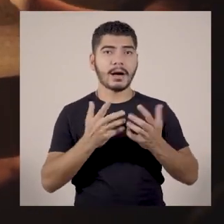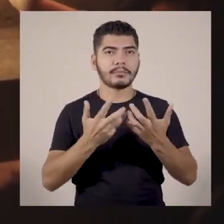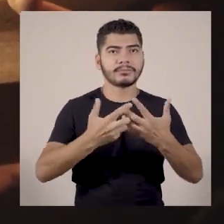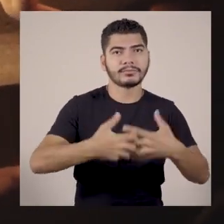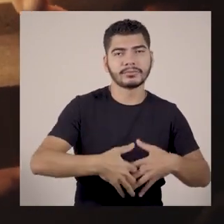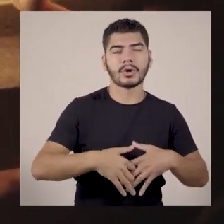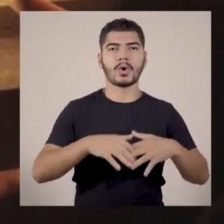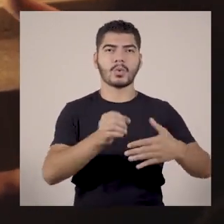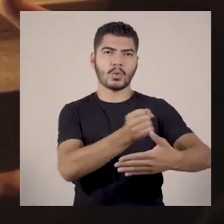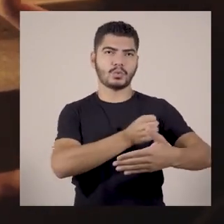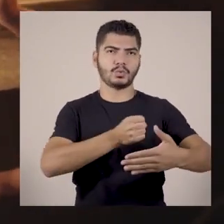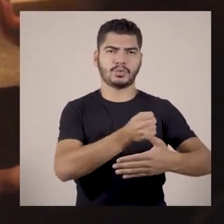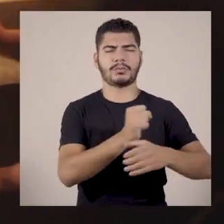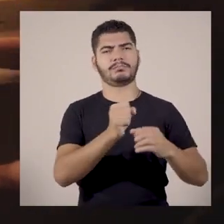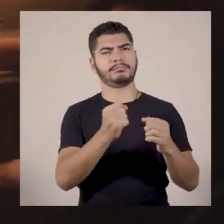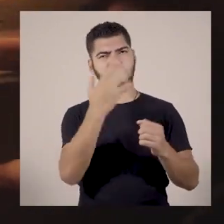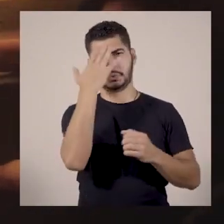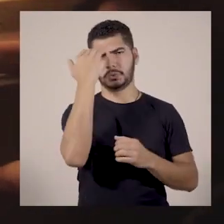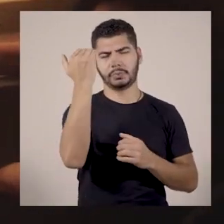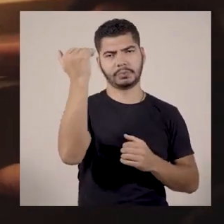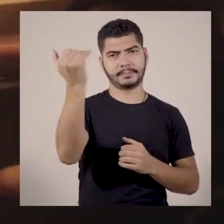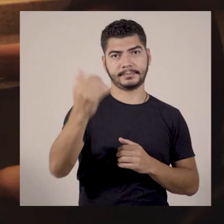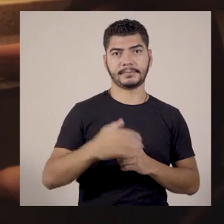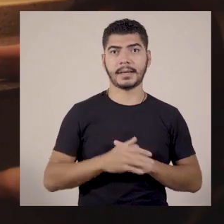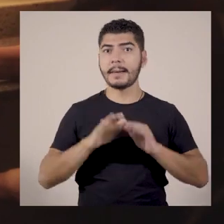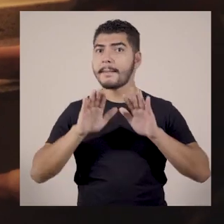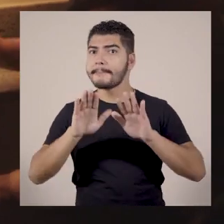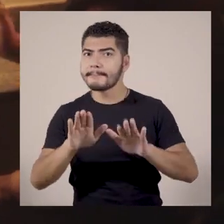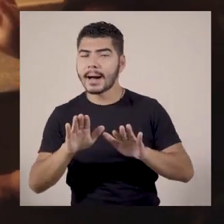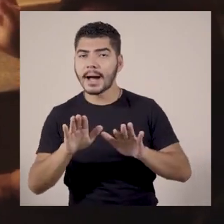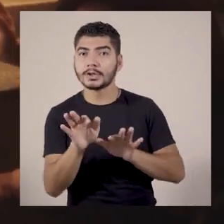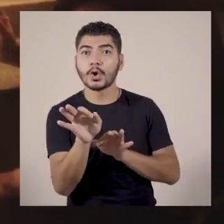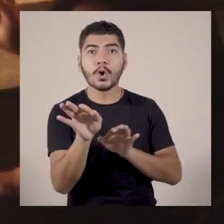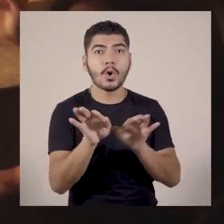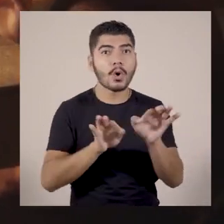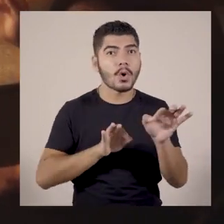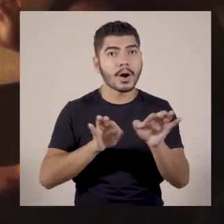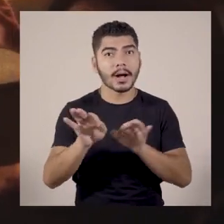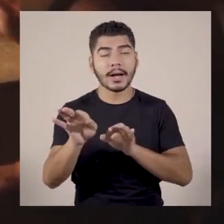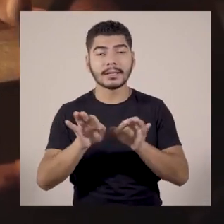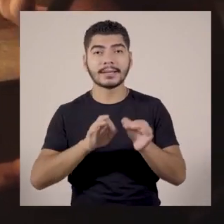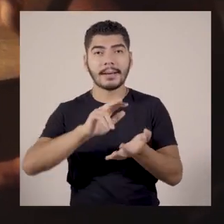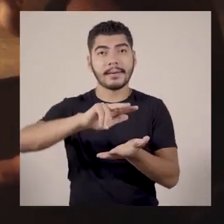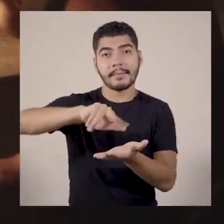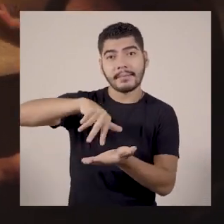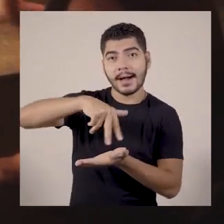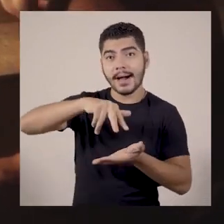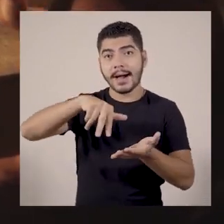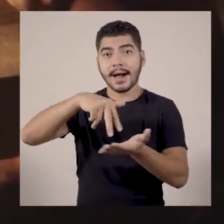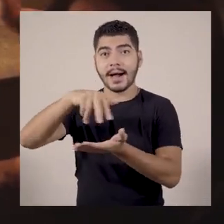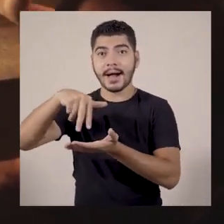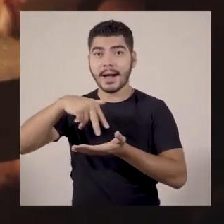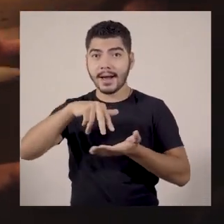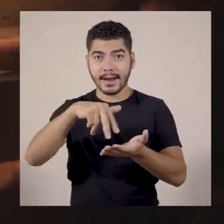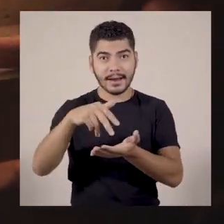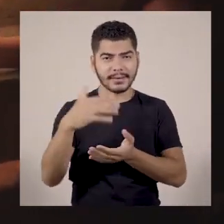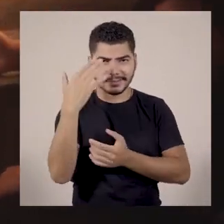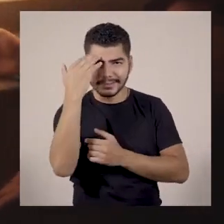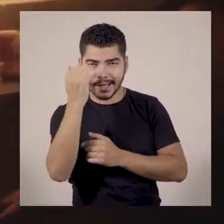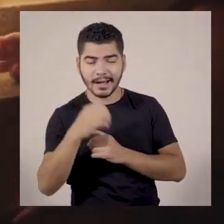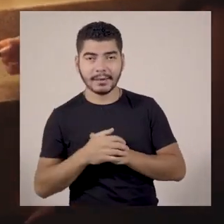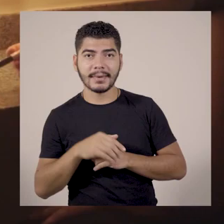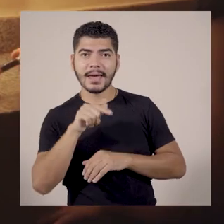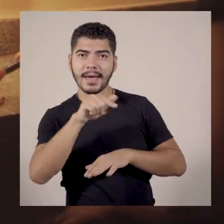fazer funcionar a cozinha dos grandes. Mas elas organizavam um baile daqueles.